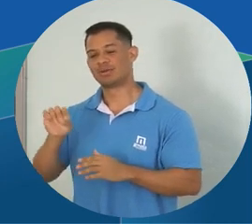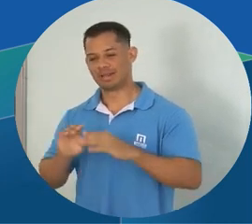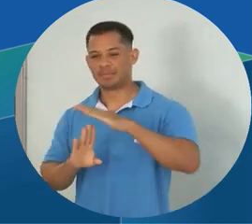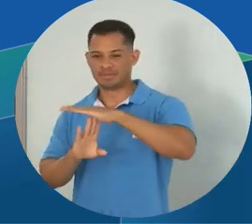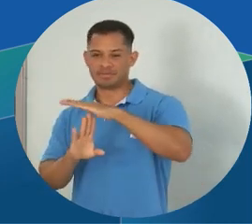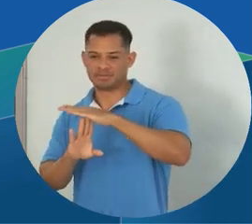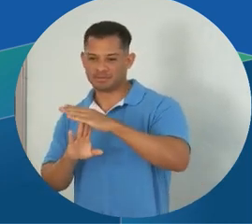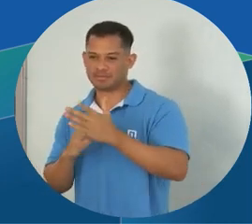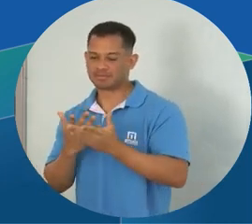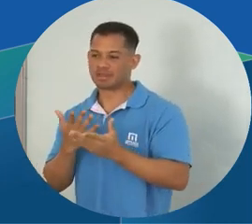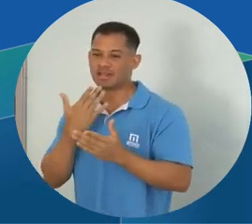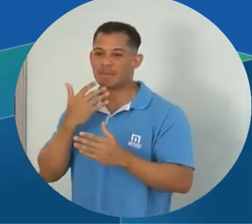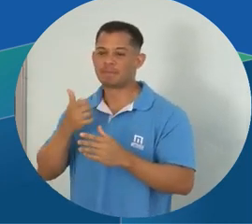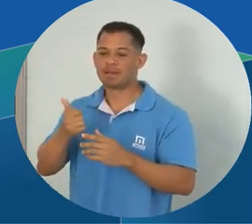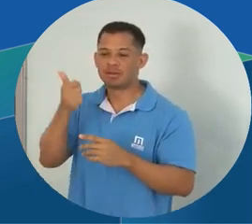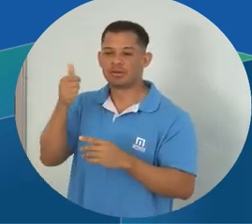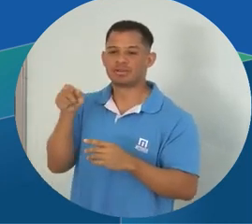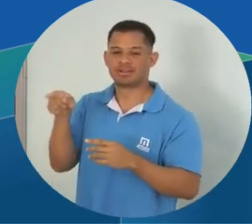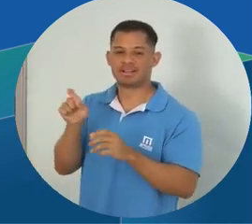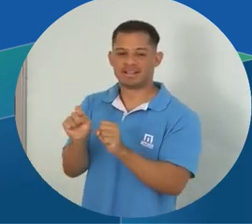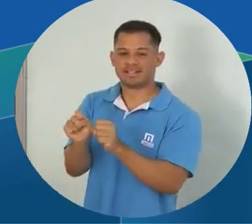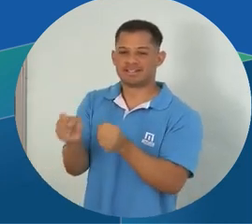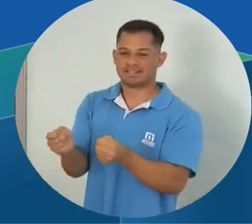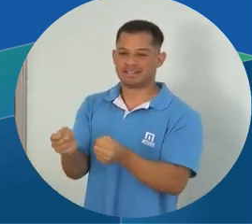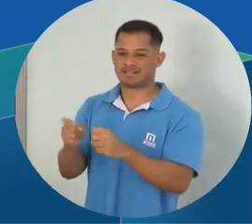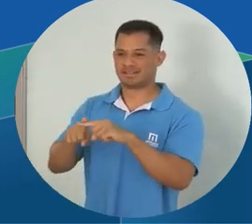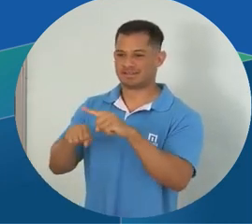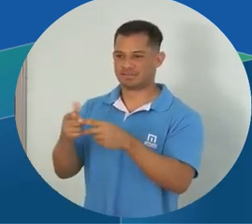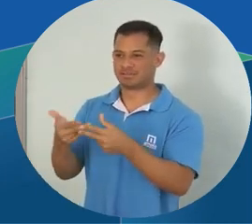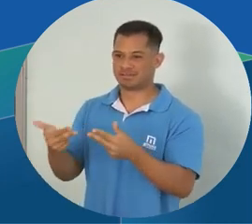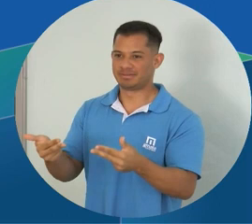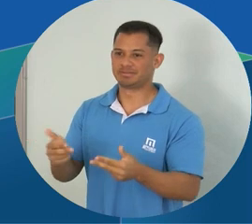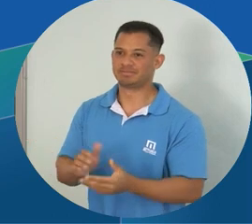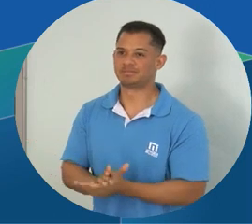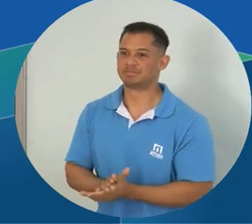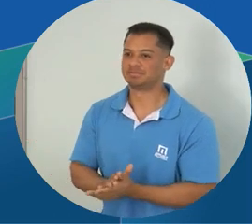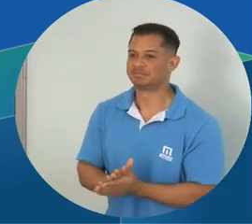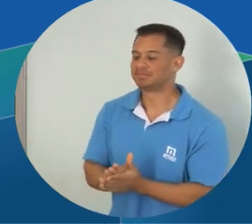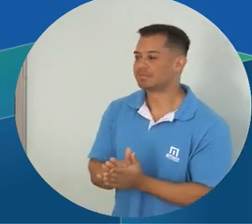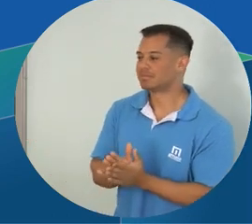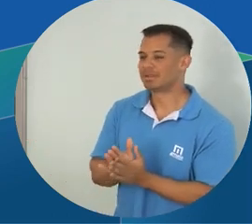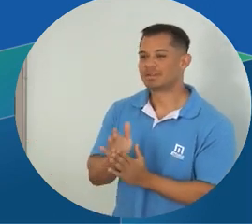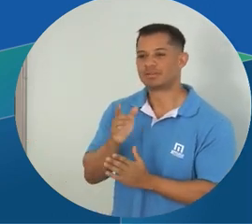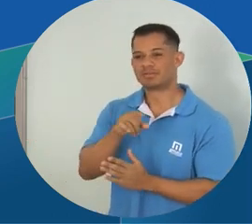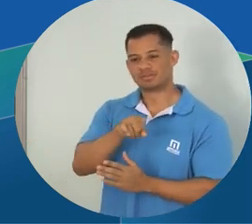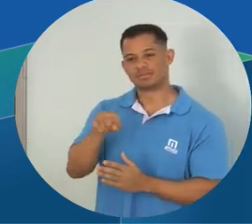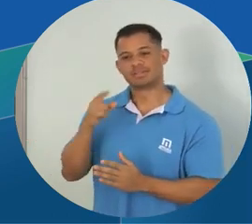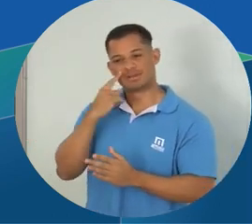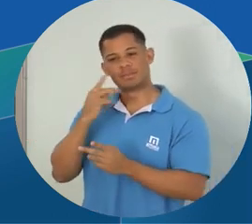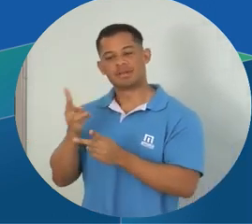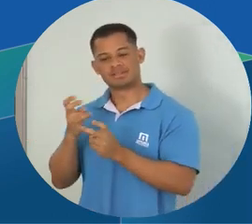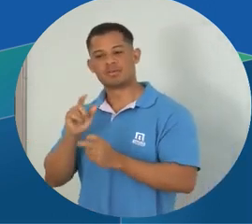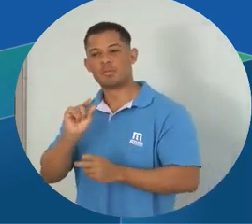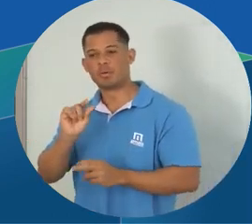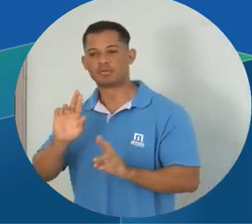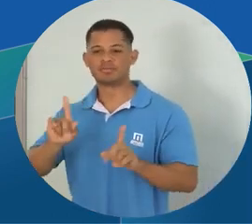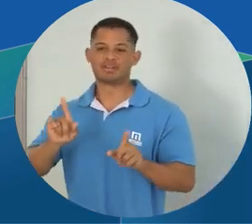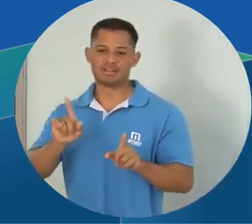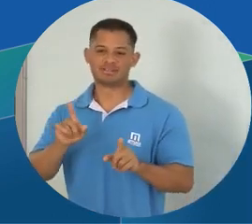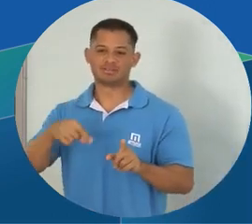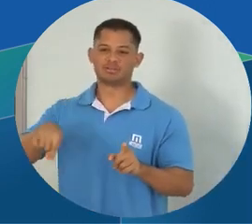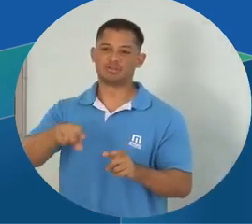como a gente já falou, a resistência dos materiais. Vocês percebem que é um pouco diferente do que a gente